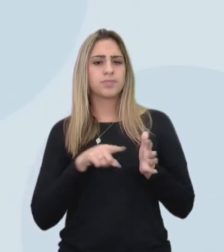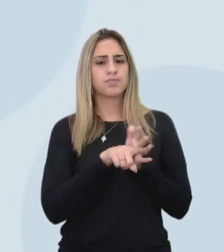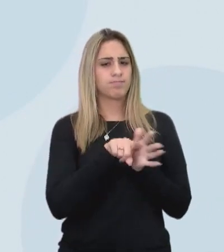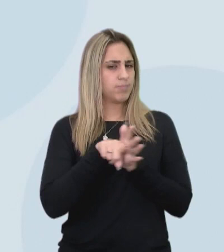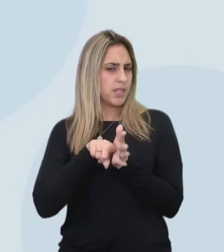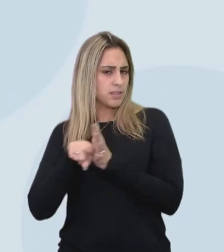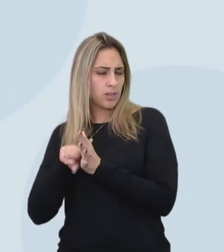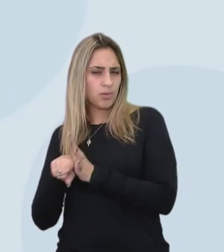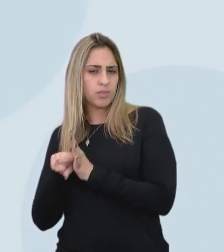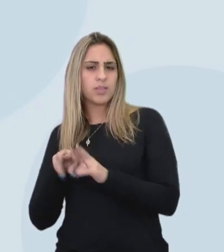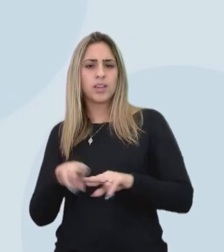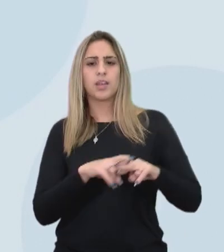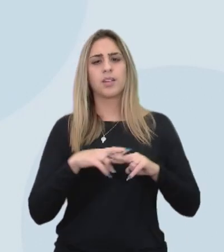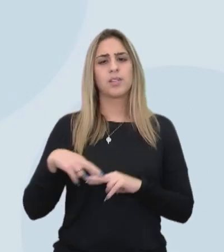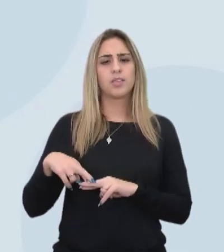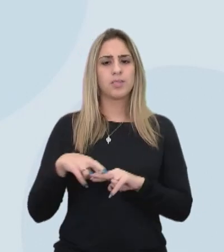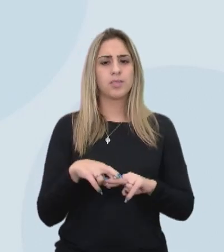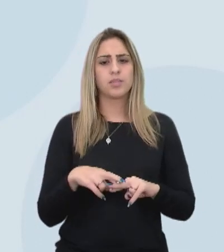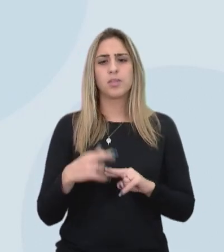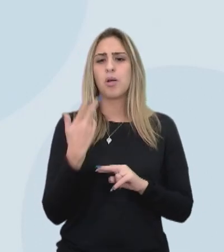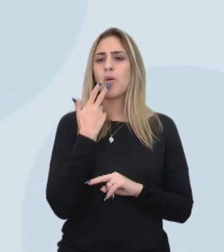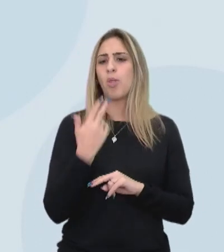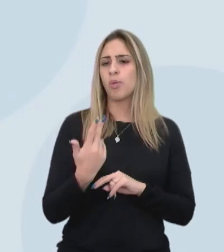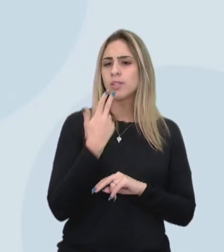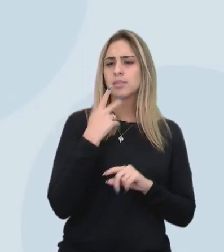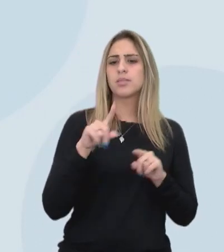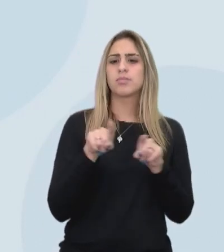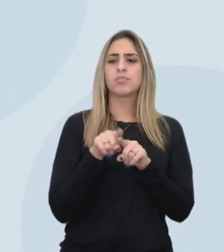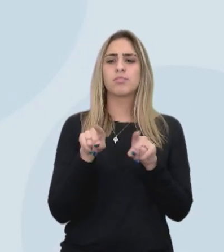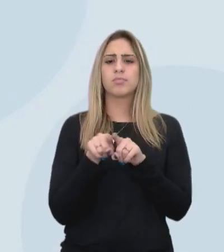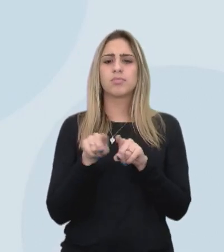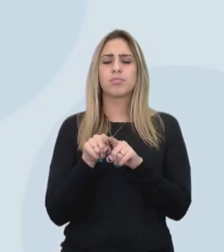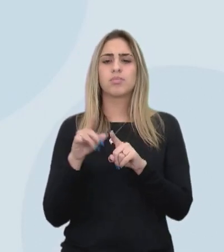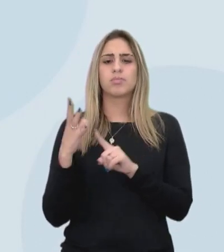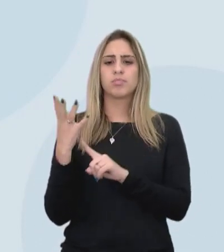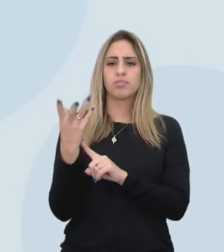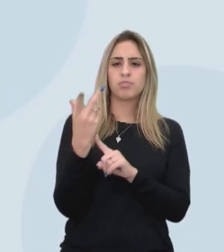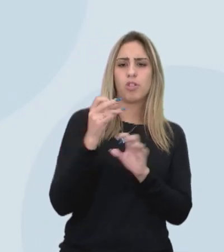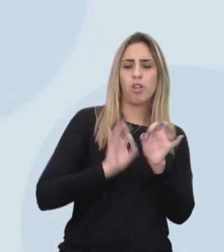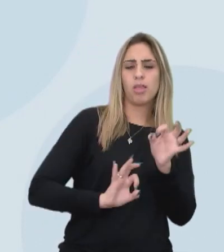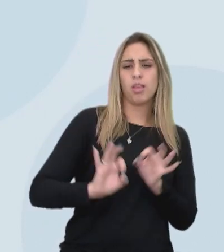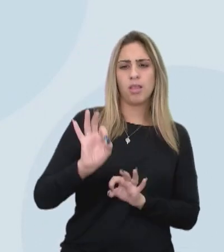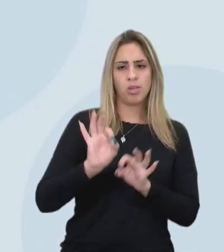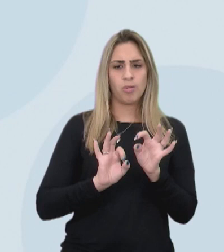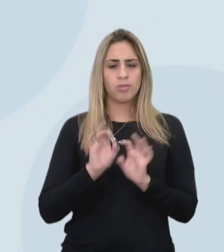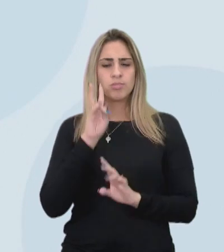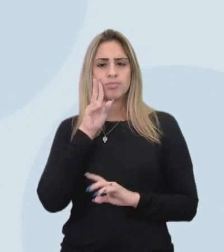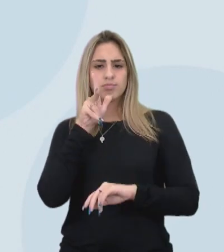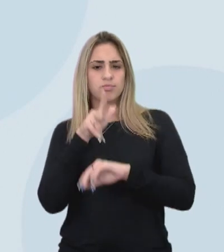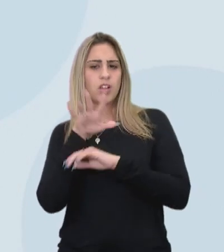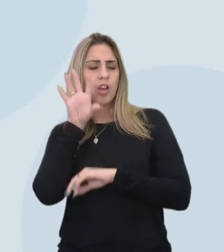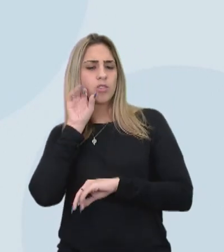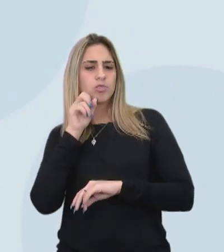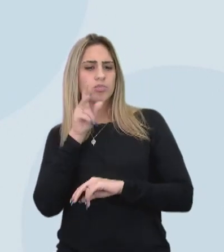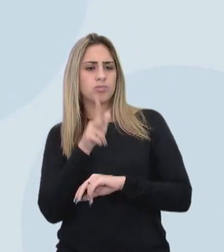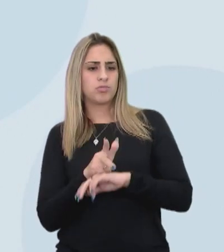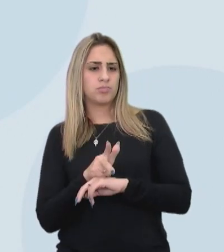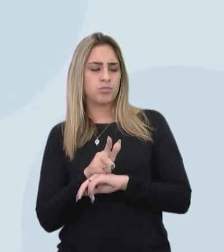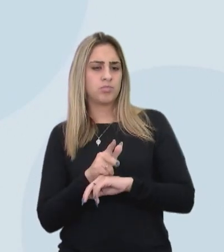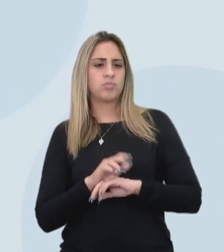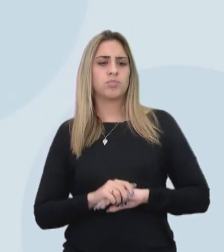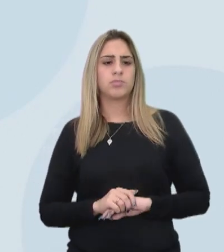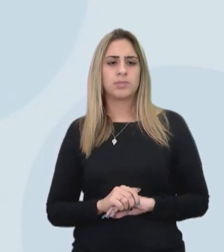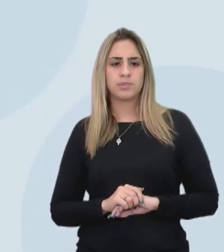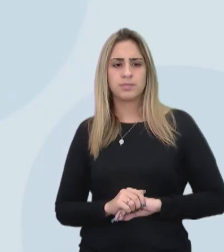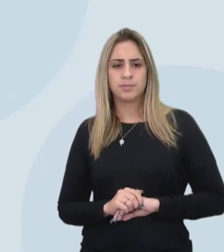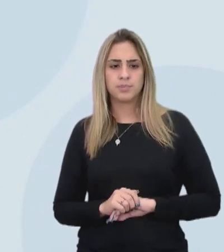curadoria, o revisor, o colorista, o coordenador de audiovisual, animadores, tem o pessoal que